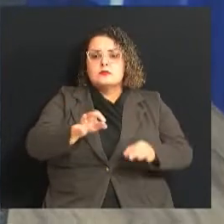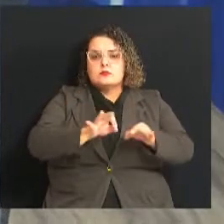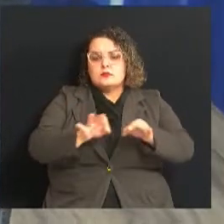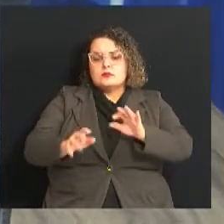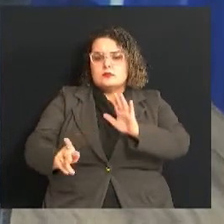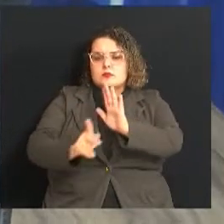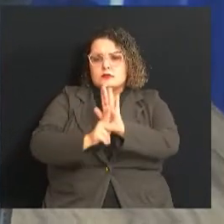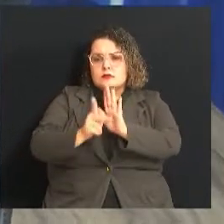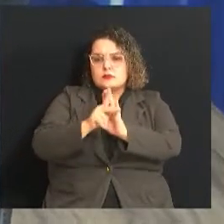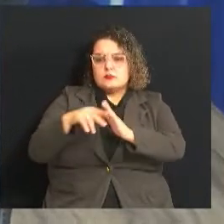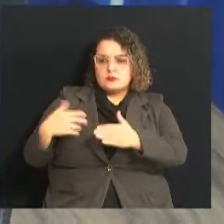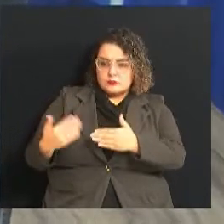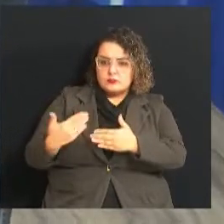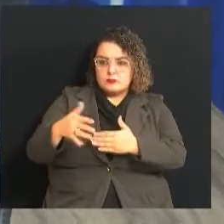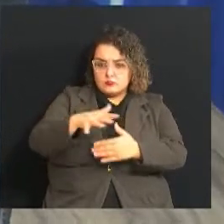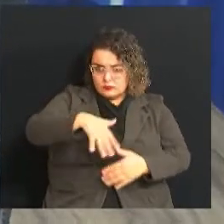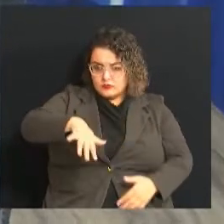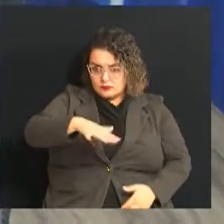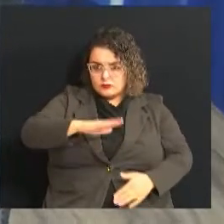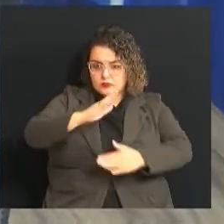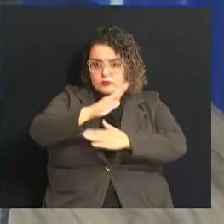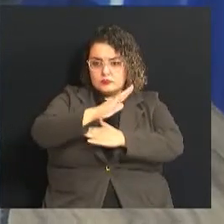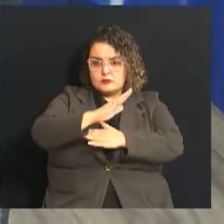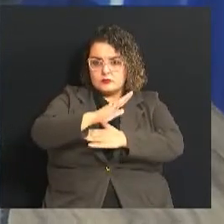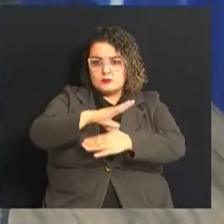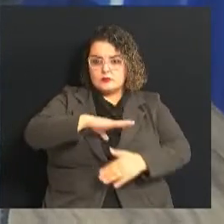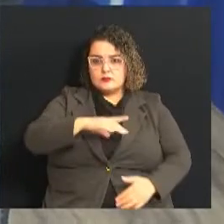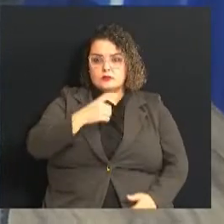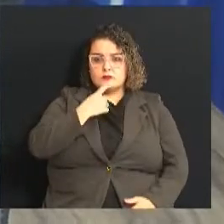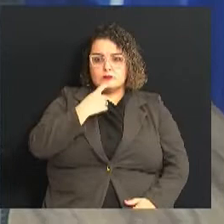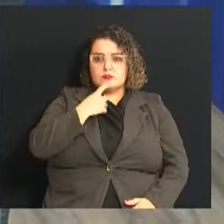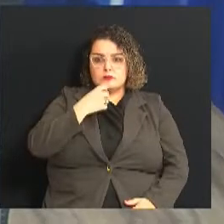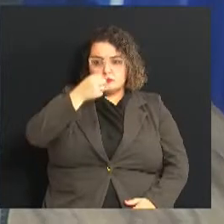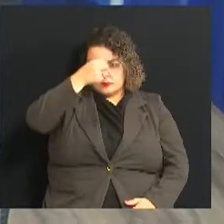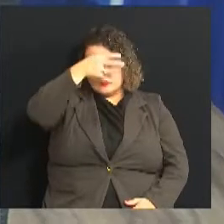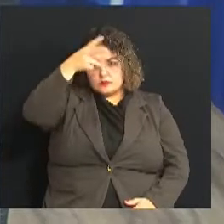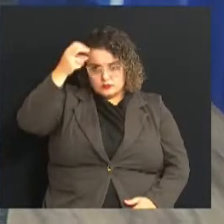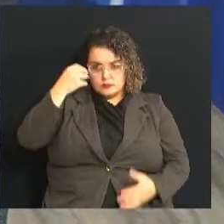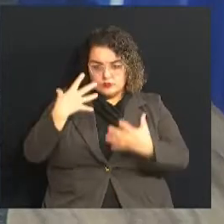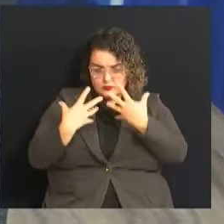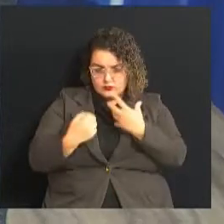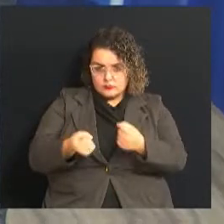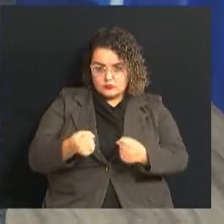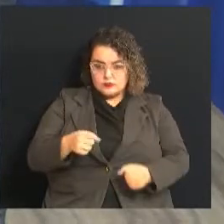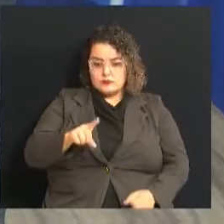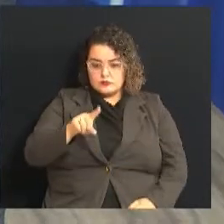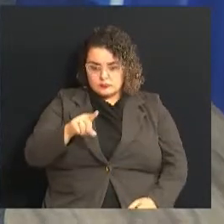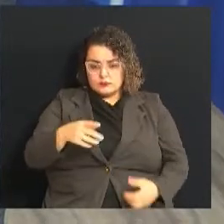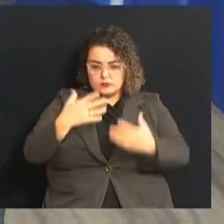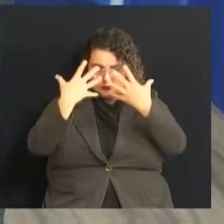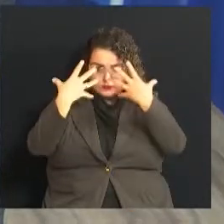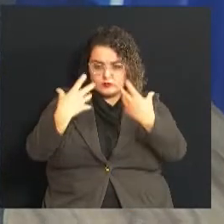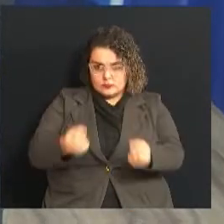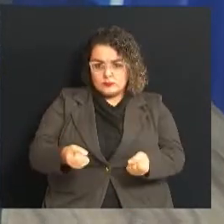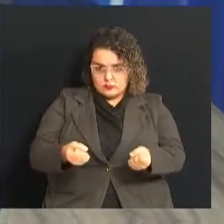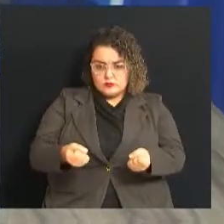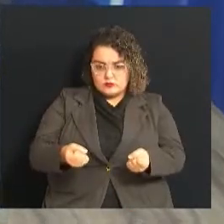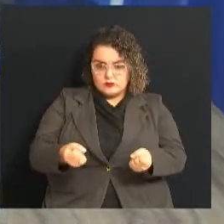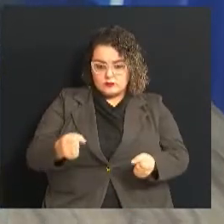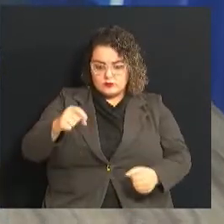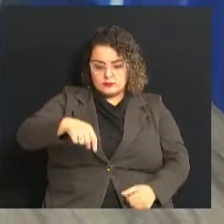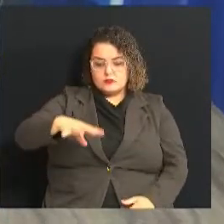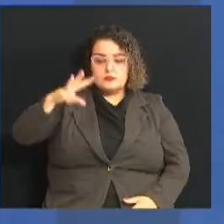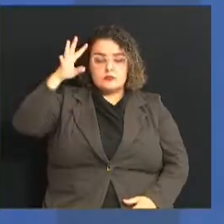que tramitou, né, aqui na Câmara de Campinas e que o prefeito sancionou. A sanção foi nesta